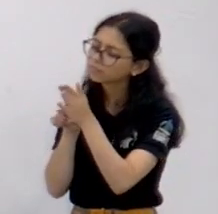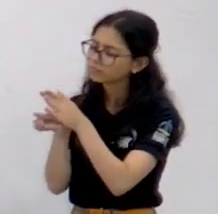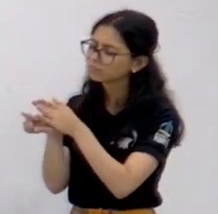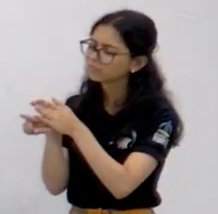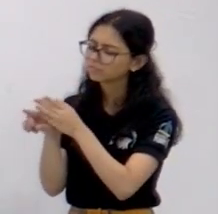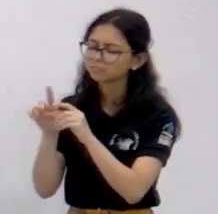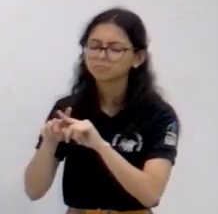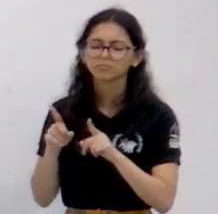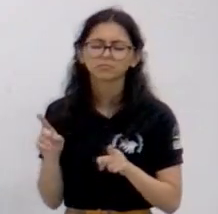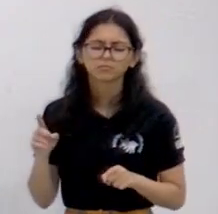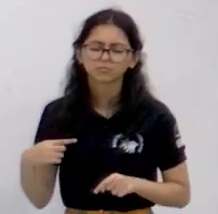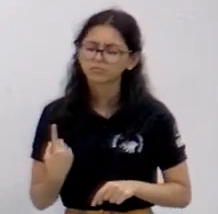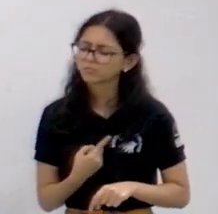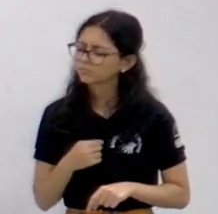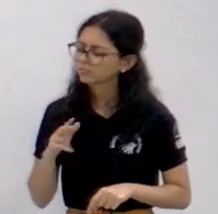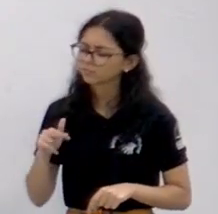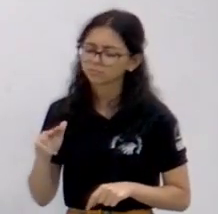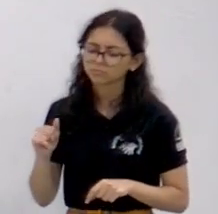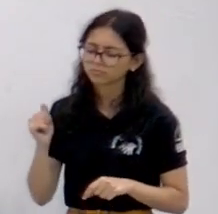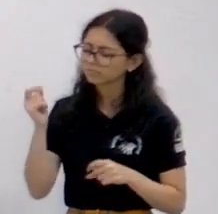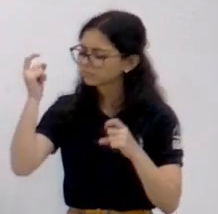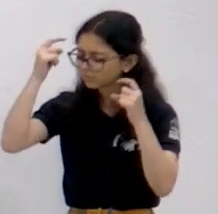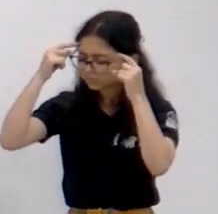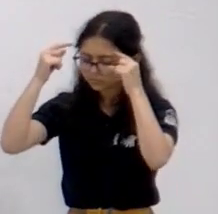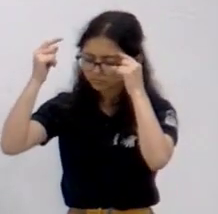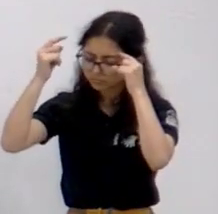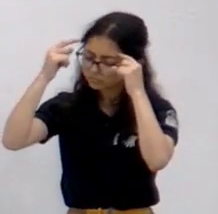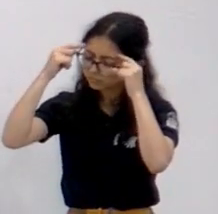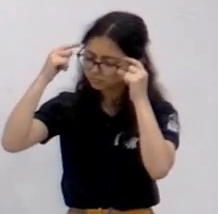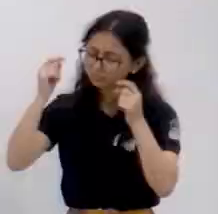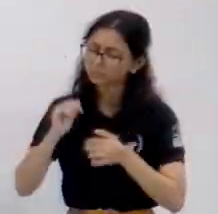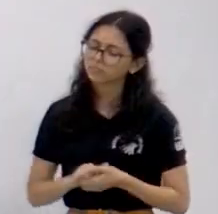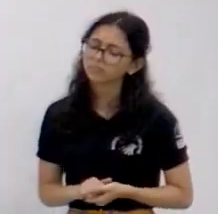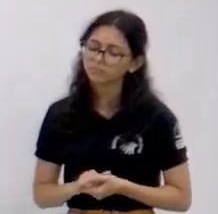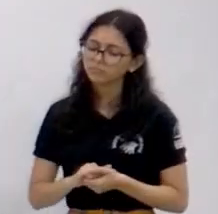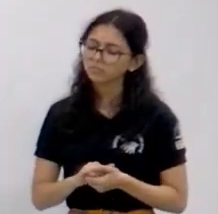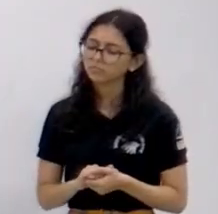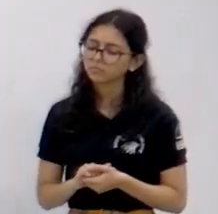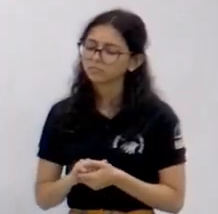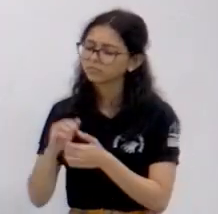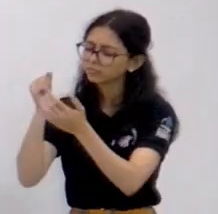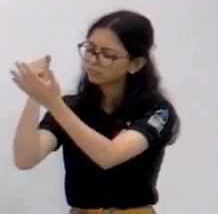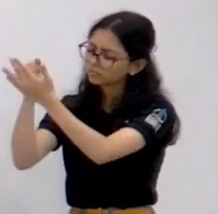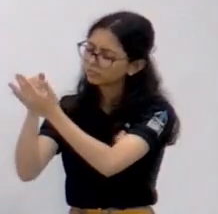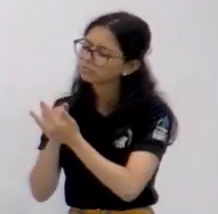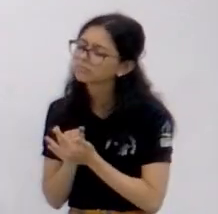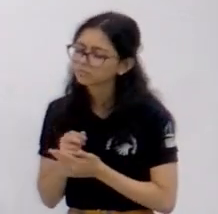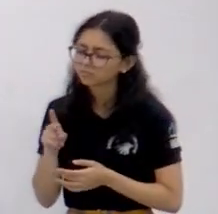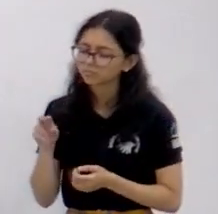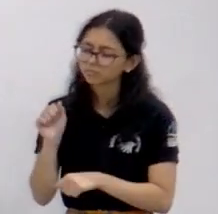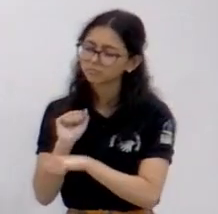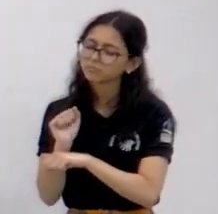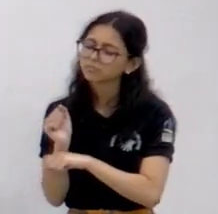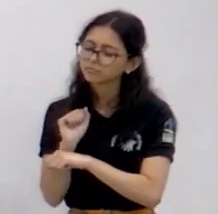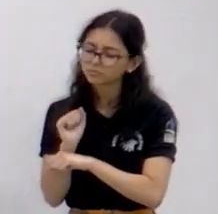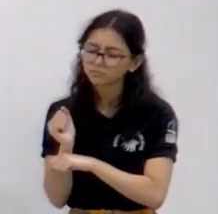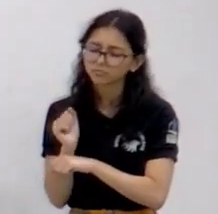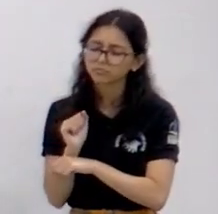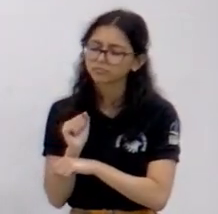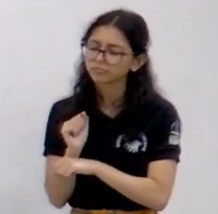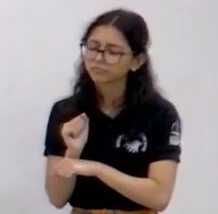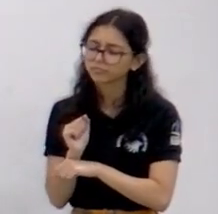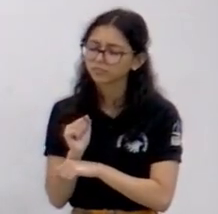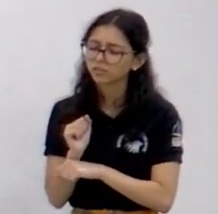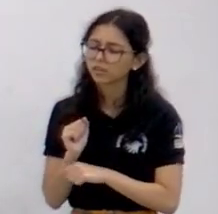Senhor. Nos permita agir até como Abraão, em que argumentou com o Senhor, mas não nos